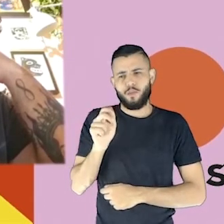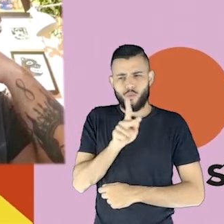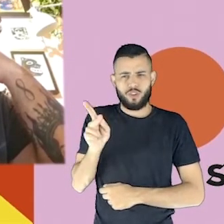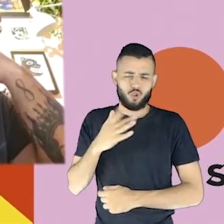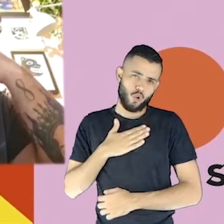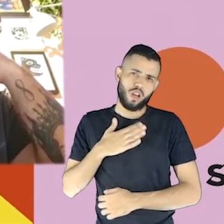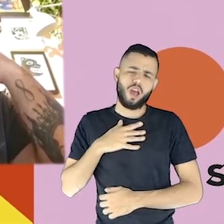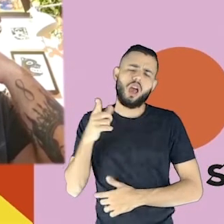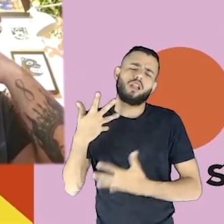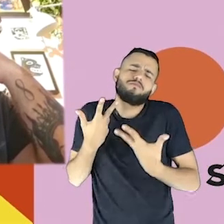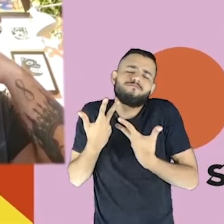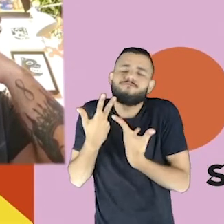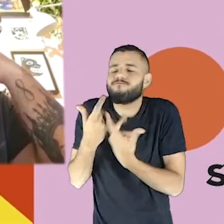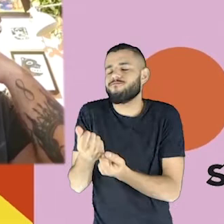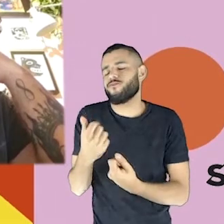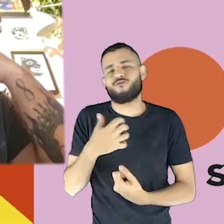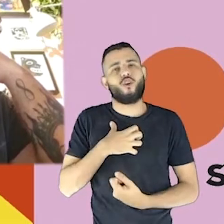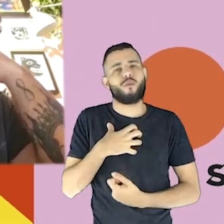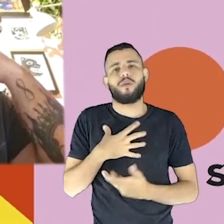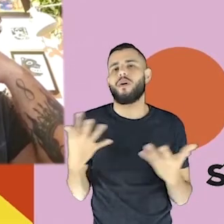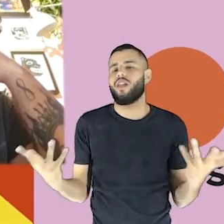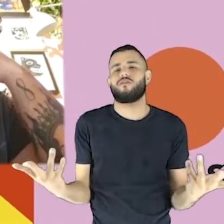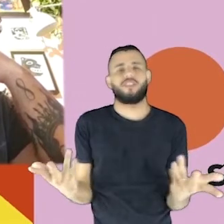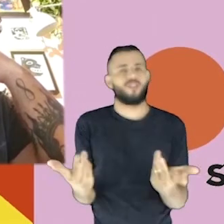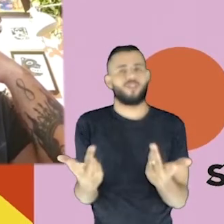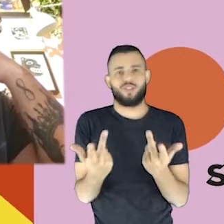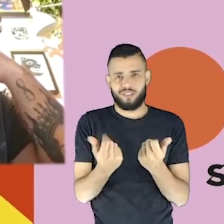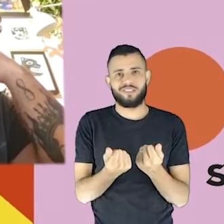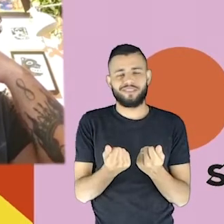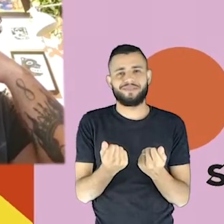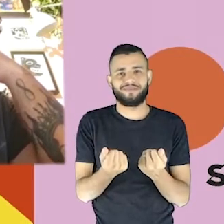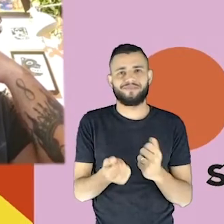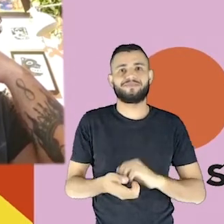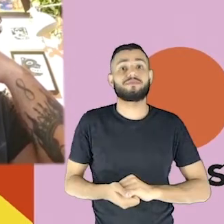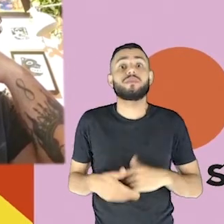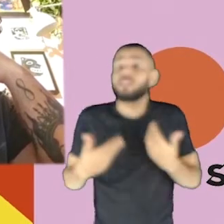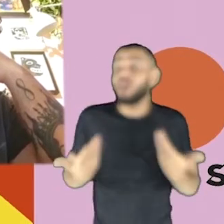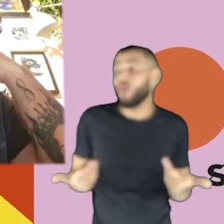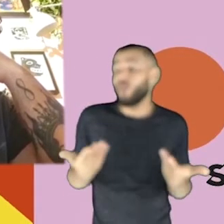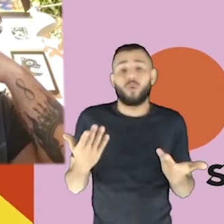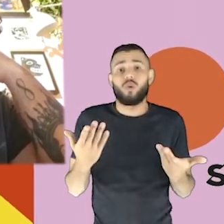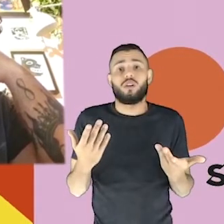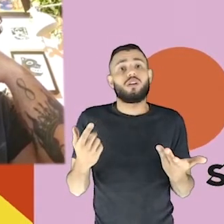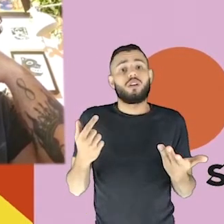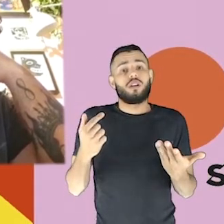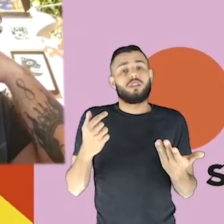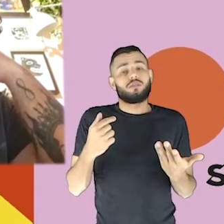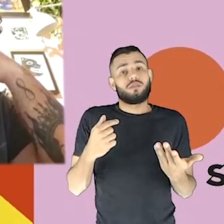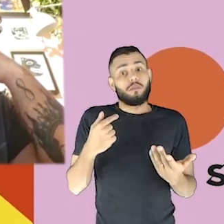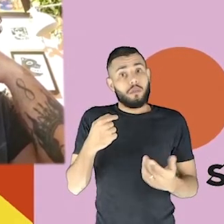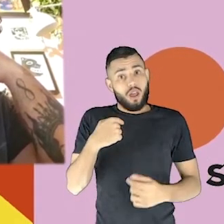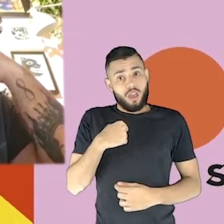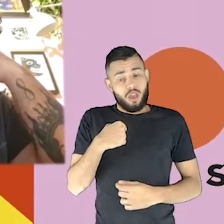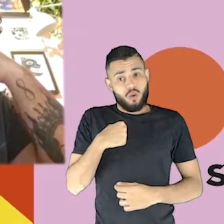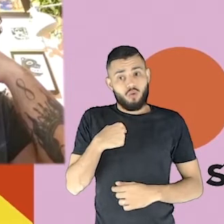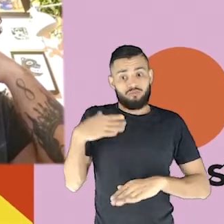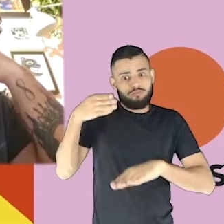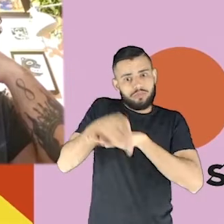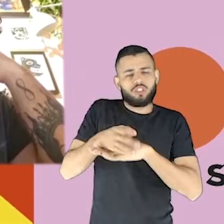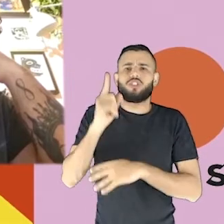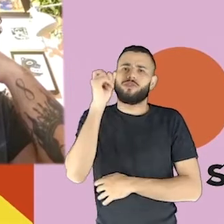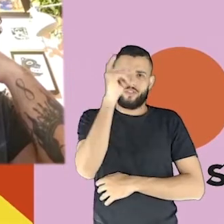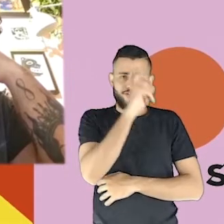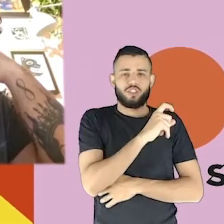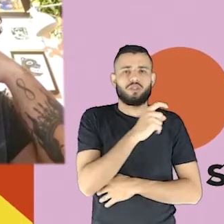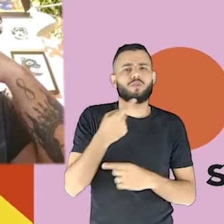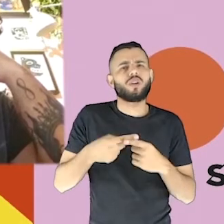ela super me acolheu de uma forma muito maravilhosa, né, mana? Então, assim, eu para ir para yoga já